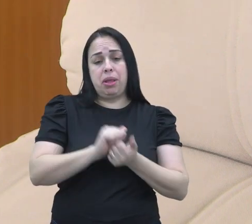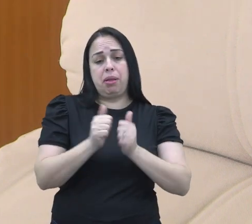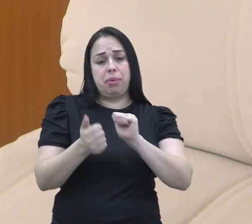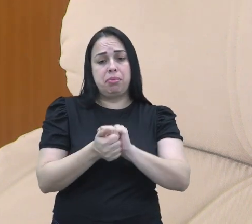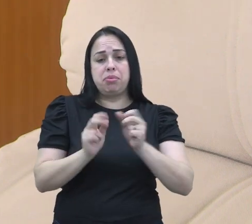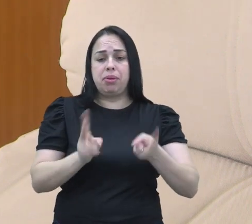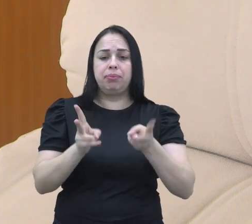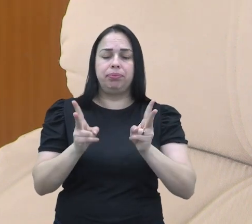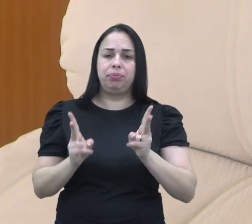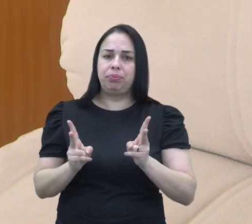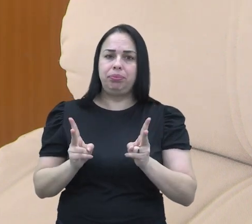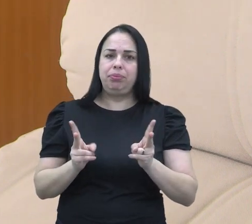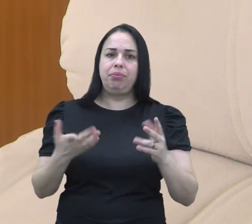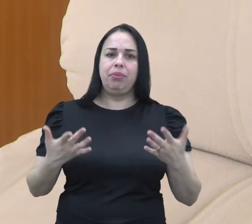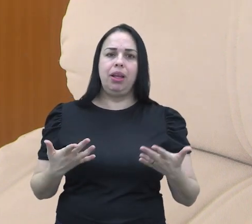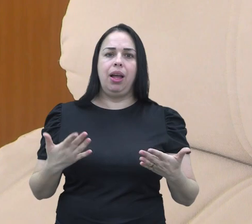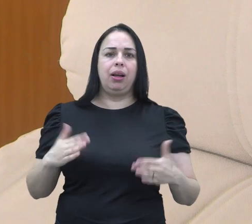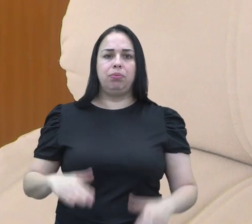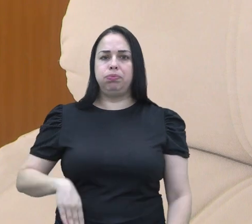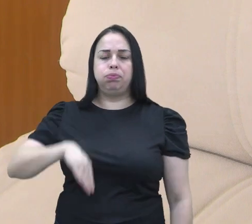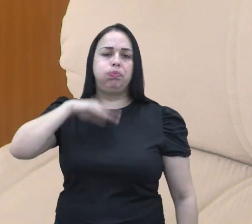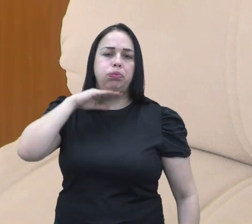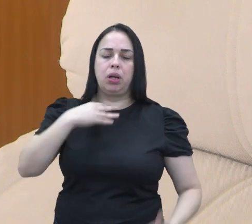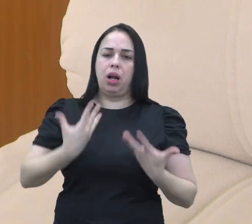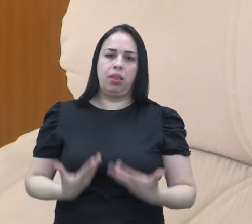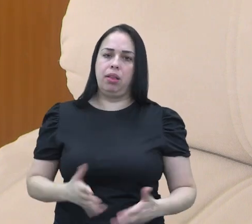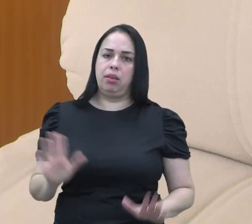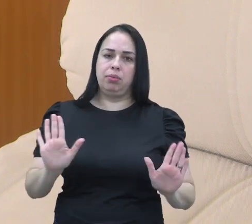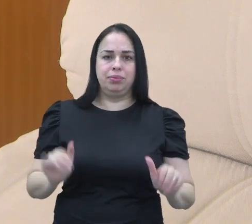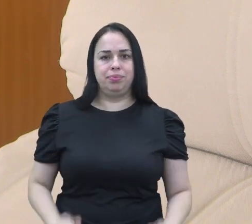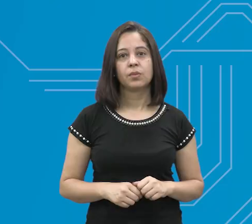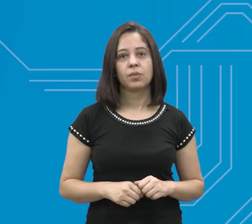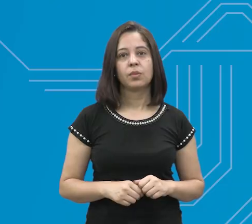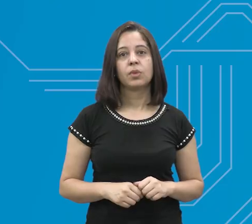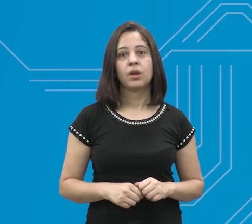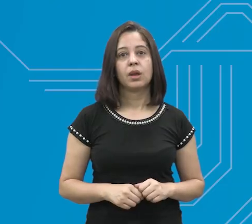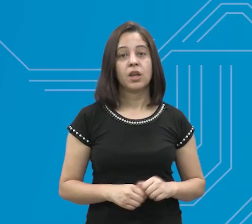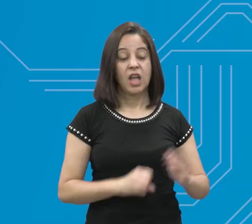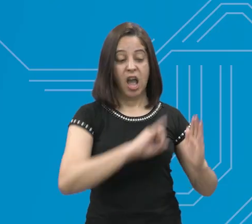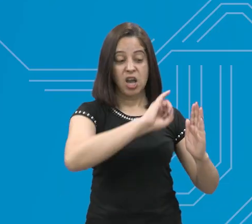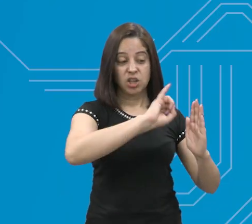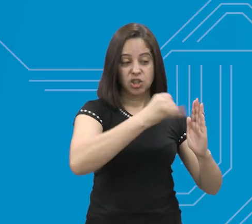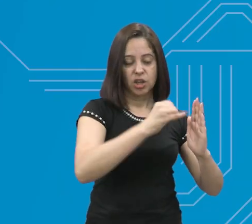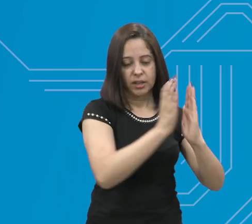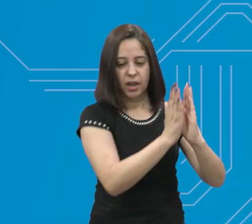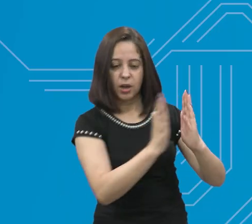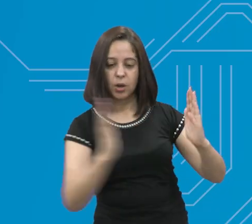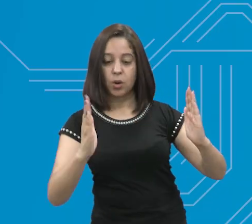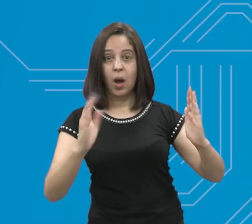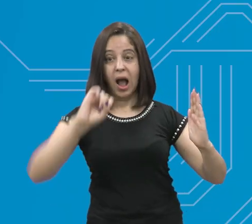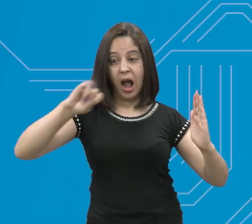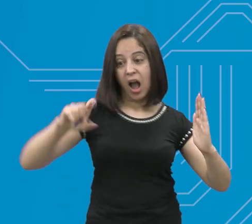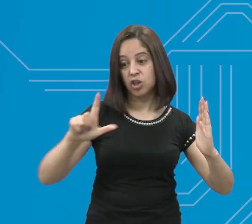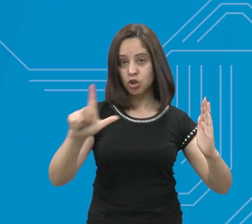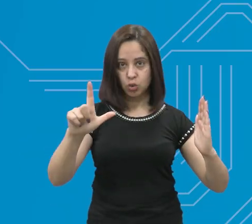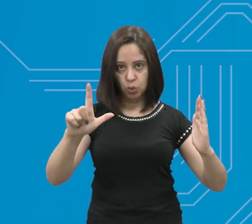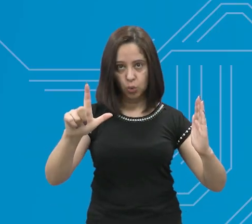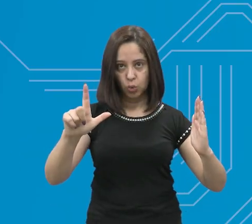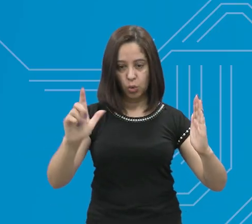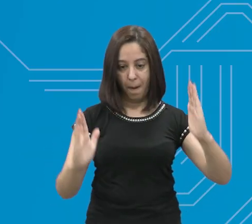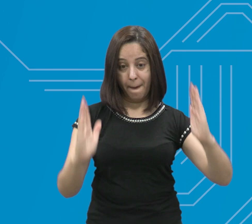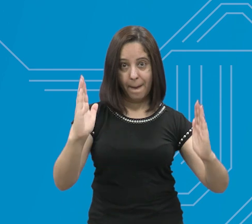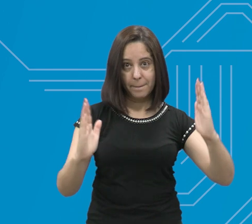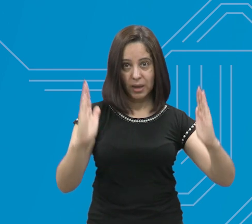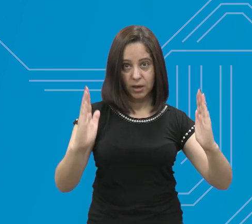me policiando o tempo inteiro. Eu não deixo mais chegar ao ponto que chegou. Nos 6 primeiros meses desse ano, São José